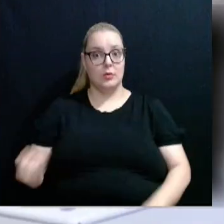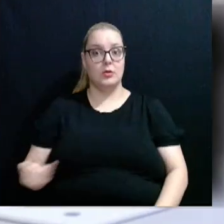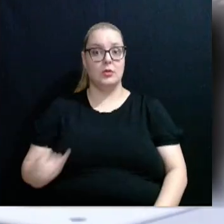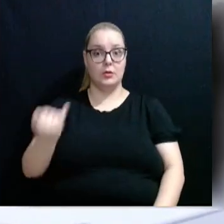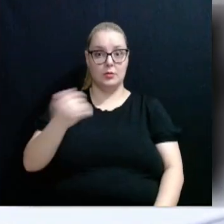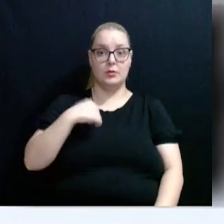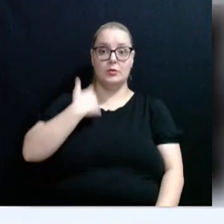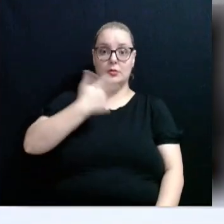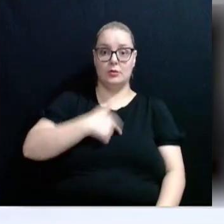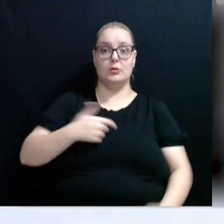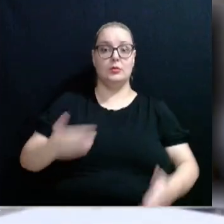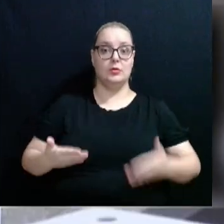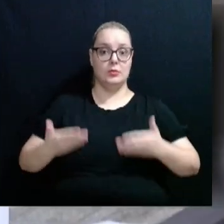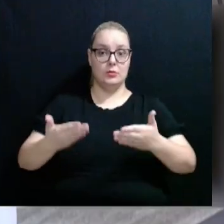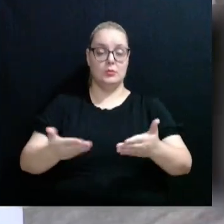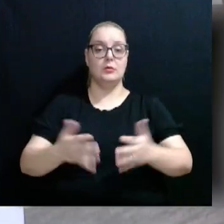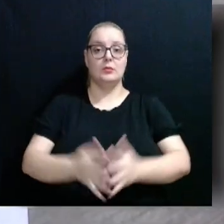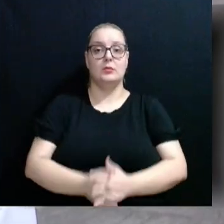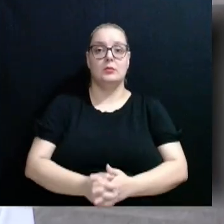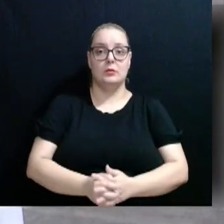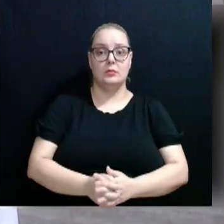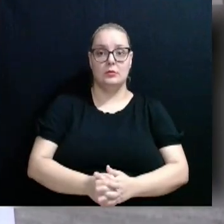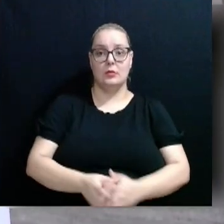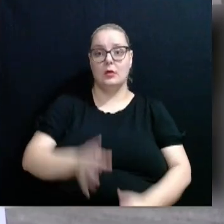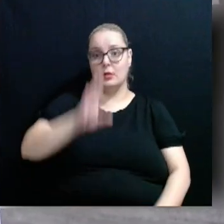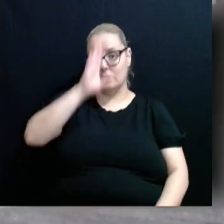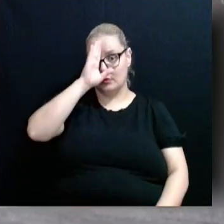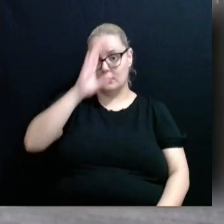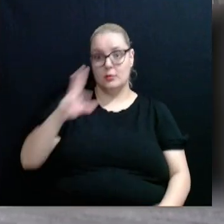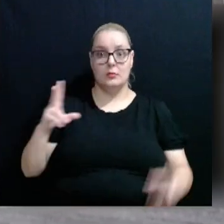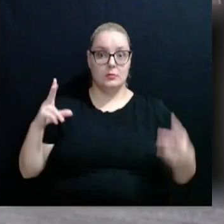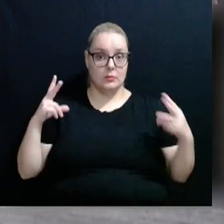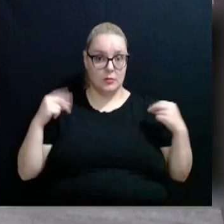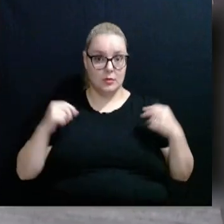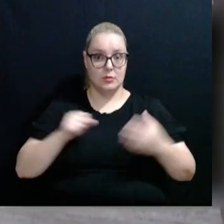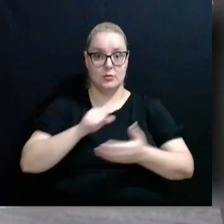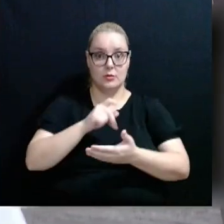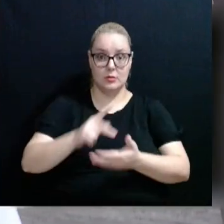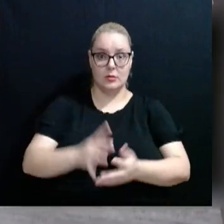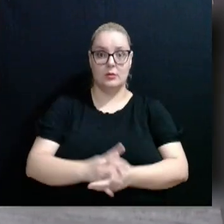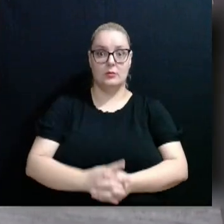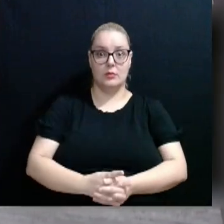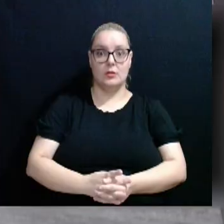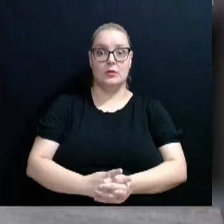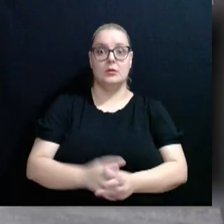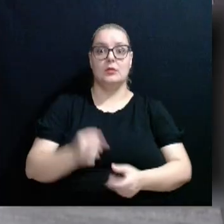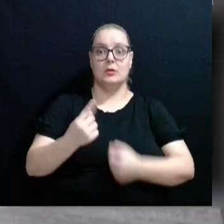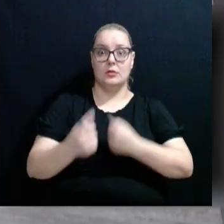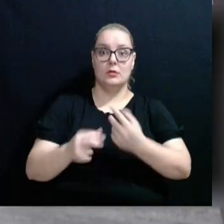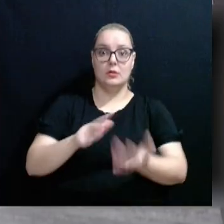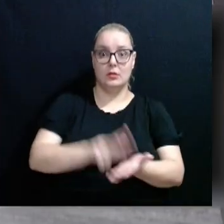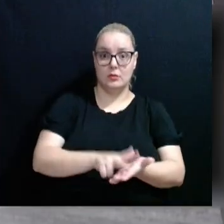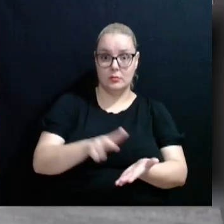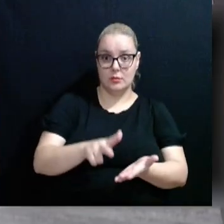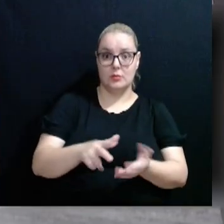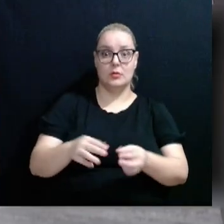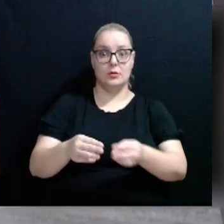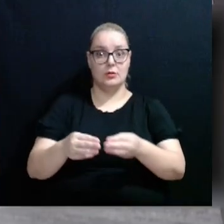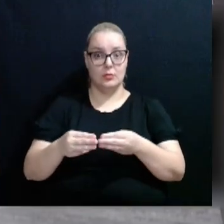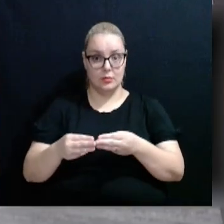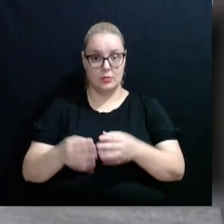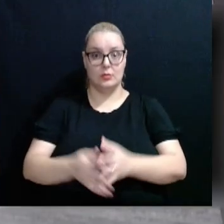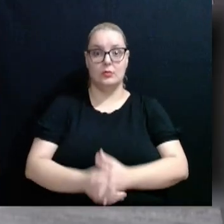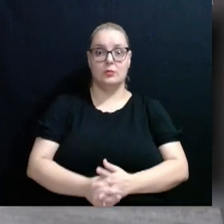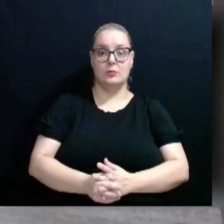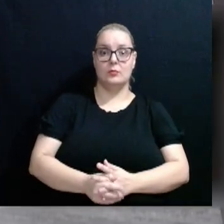trazendo hoje, principalmente para os motoristas de aplicativo. Hoje a gente tem algumas regulamentações que a moção pede para que